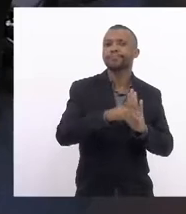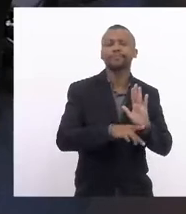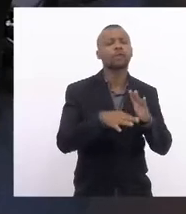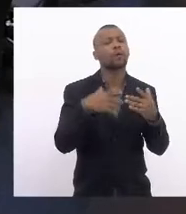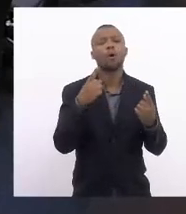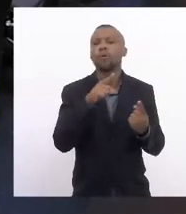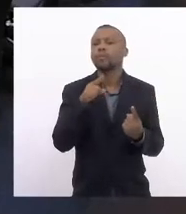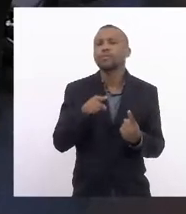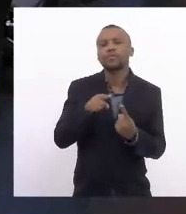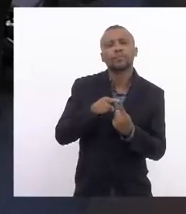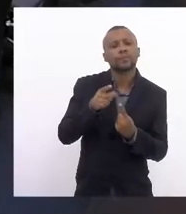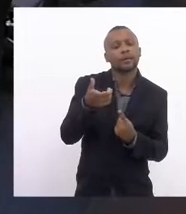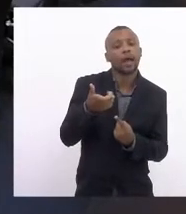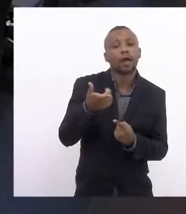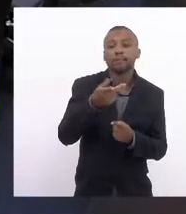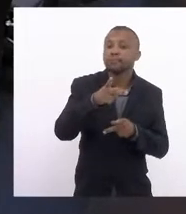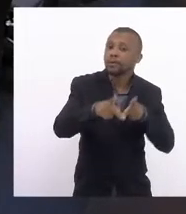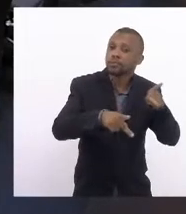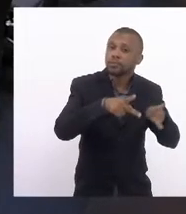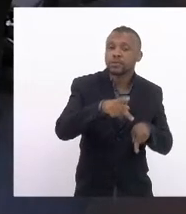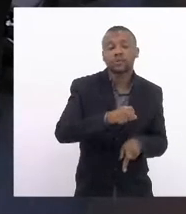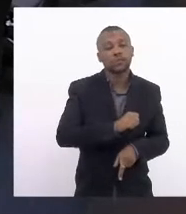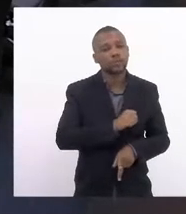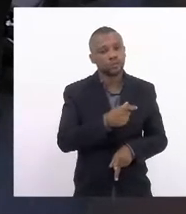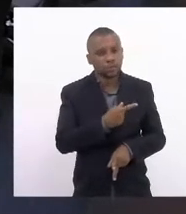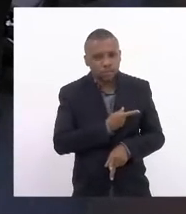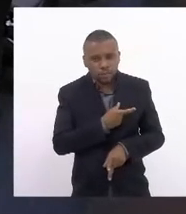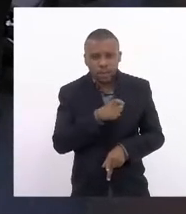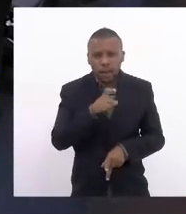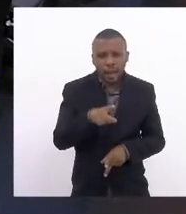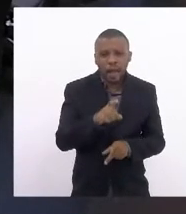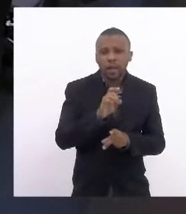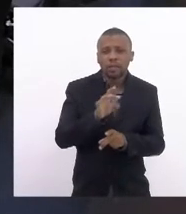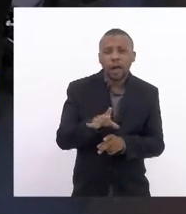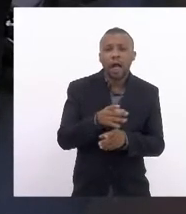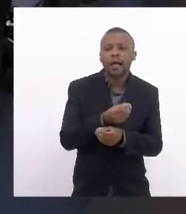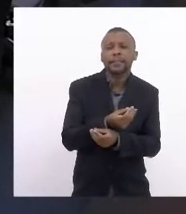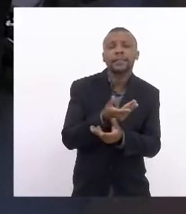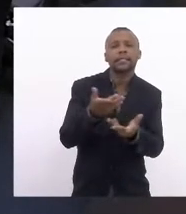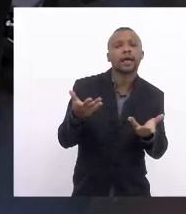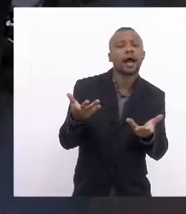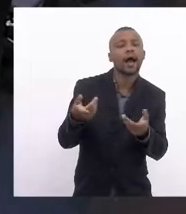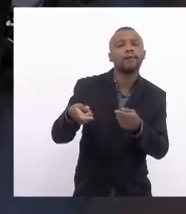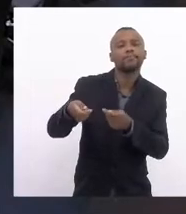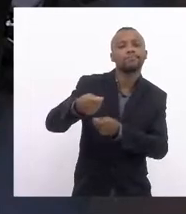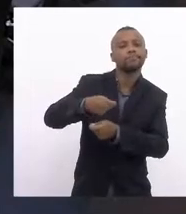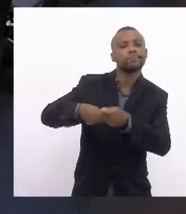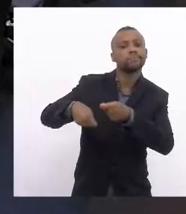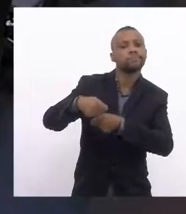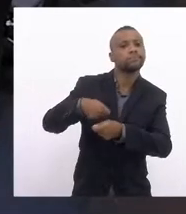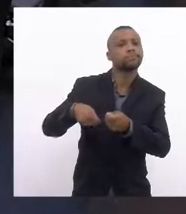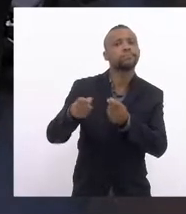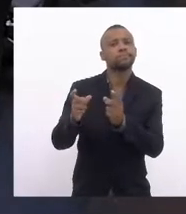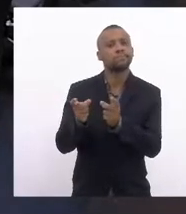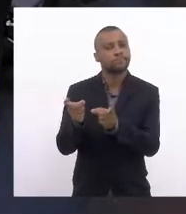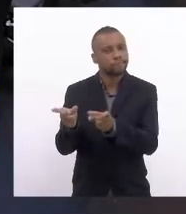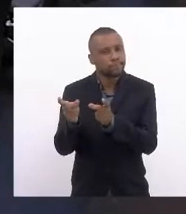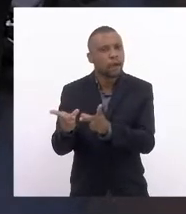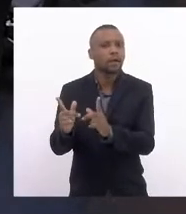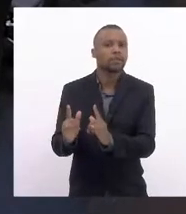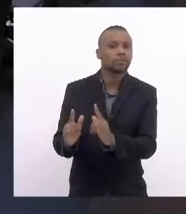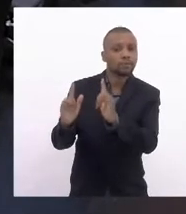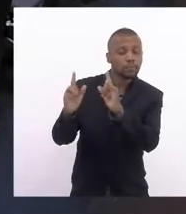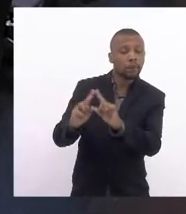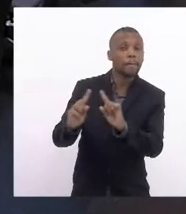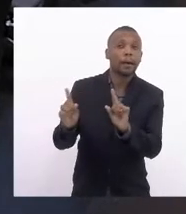queremos efetivamente para a população de São Gonçalo? É meramente entregar a especulação imobiliária ou empreendimento imobiliário, o que por si só não seria